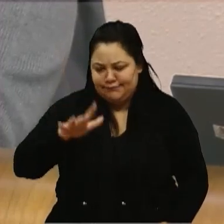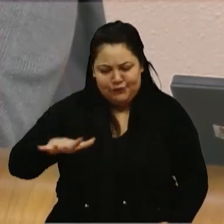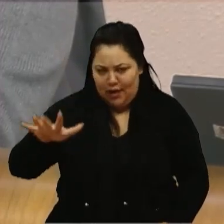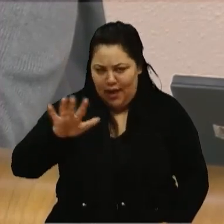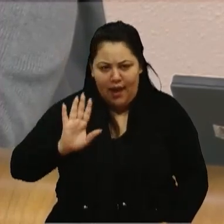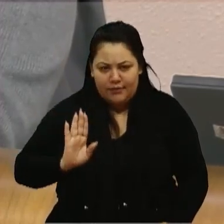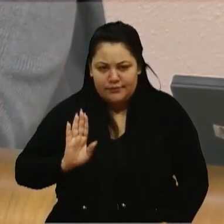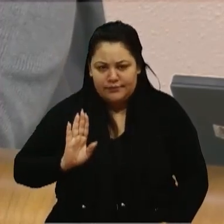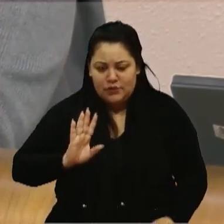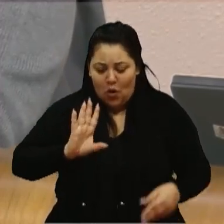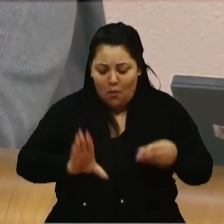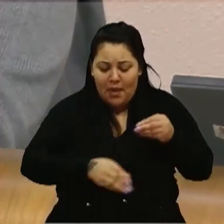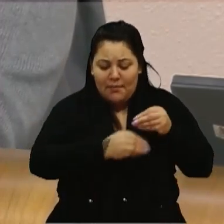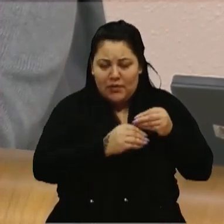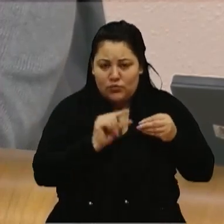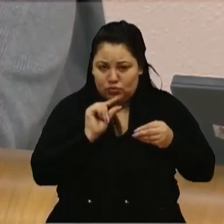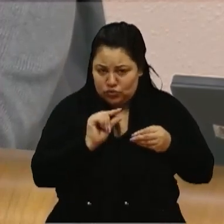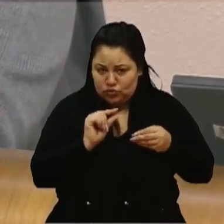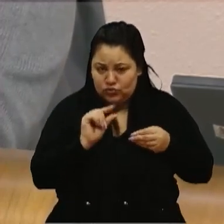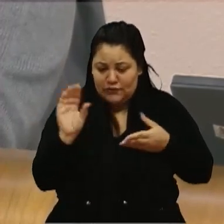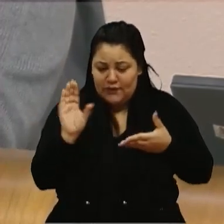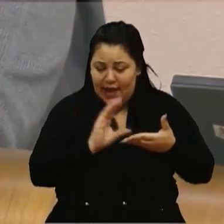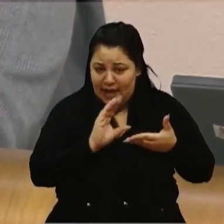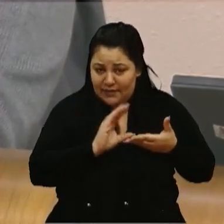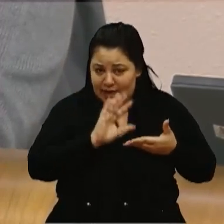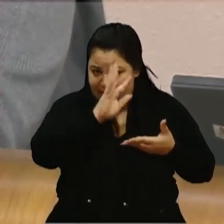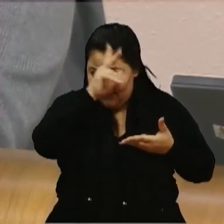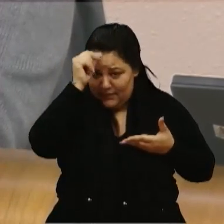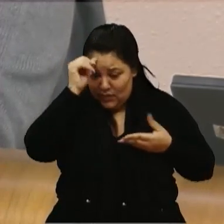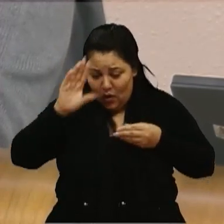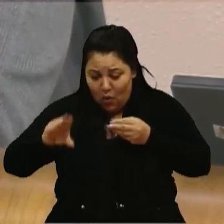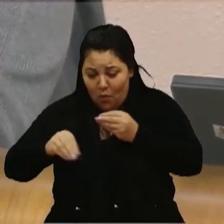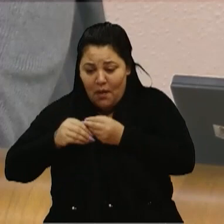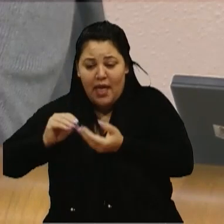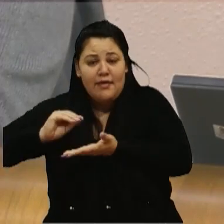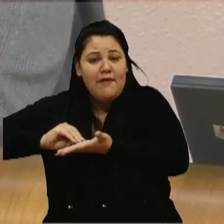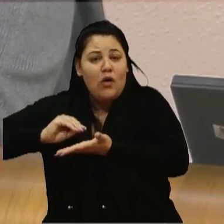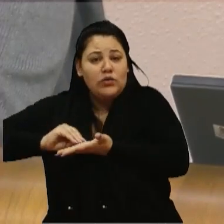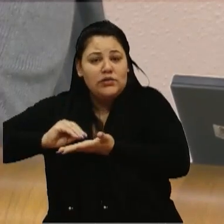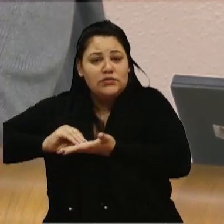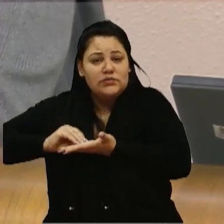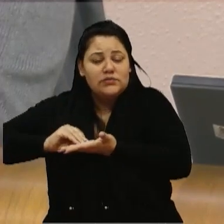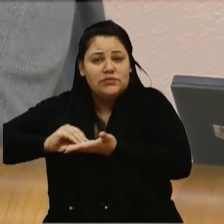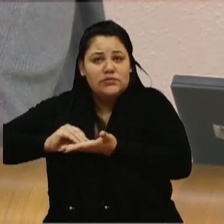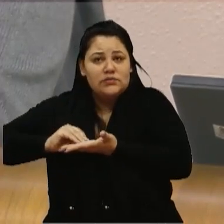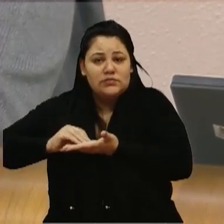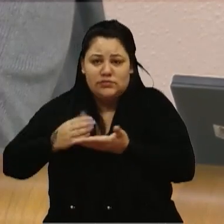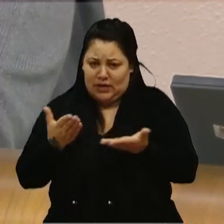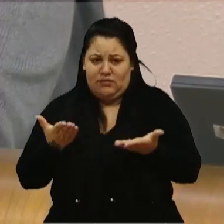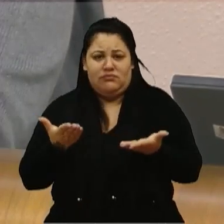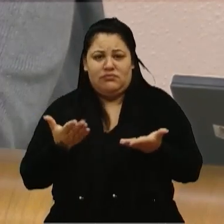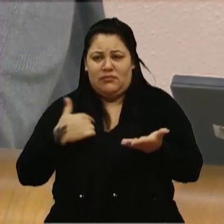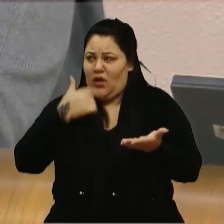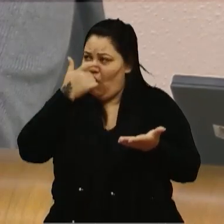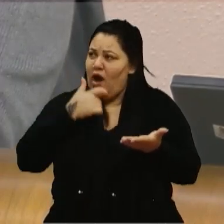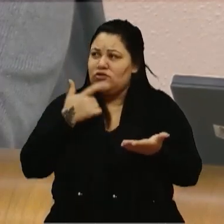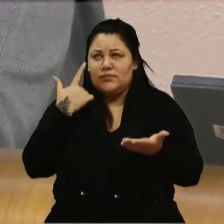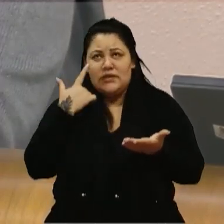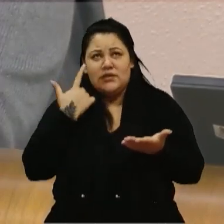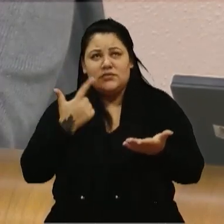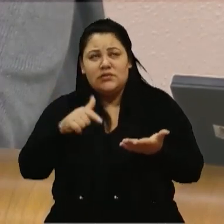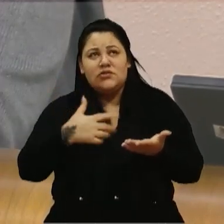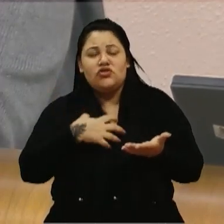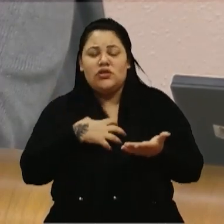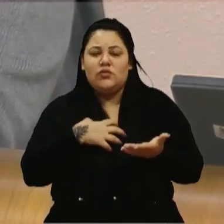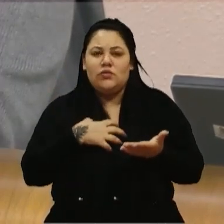colocam uma parte do dinheiro e a prefeitura completa o resto. Né? Isso que a gente tinha pensado.